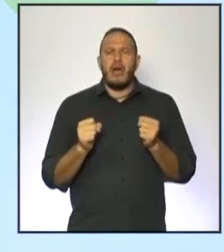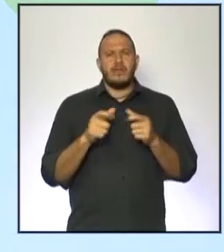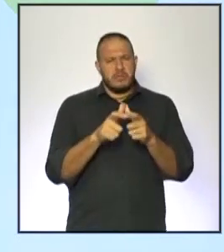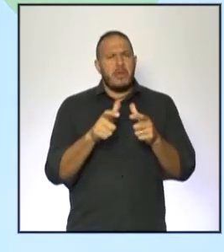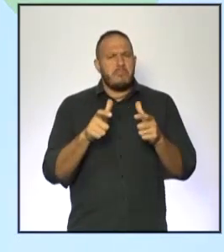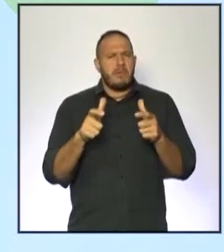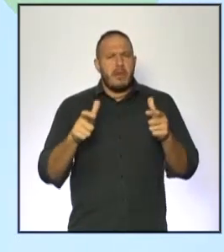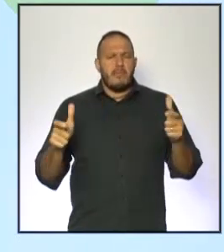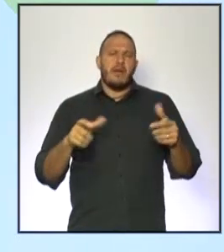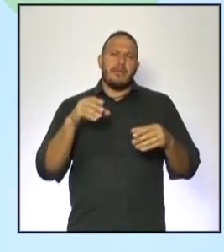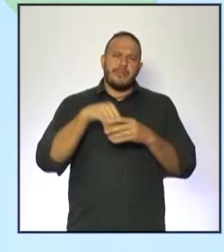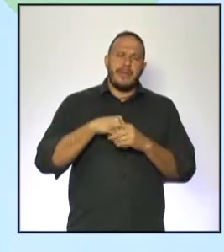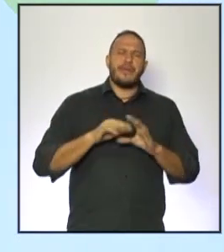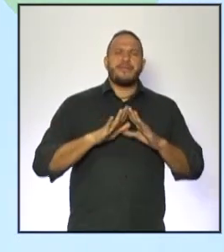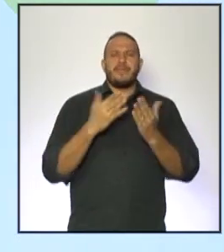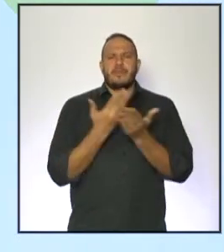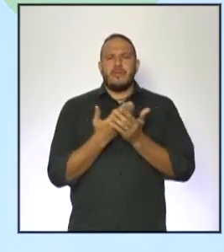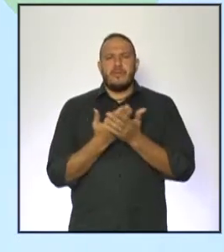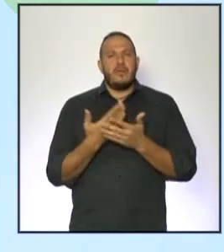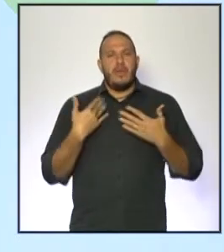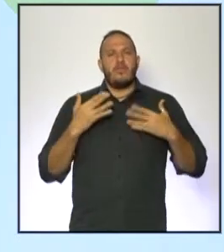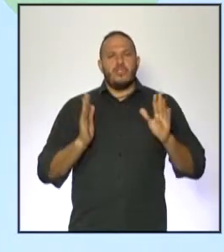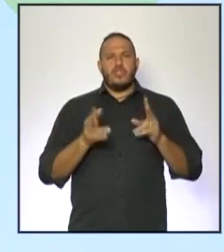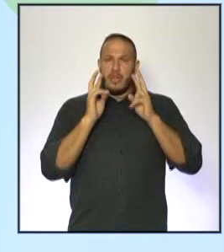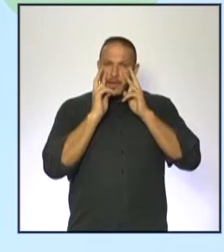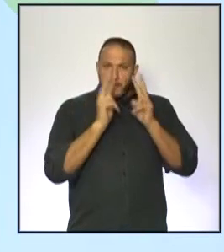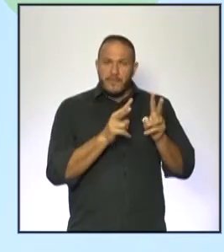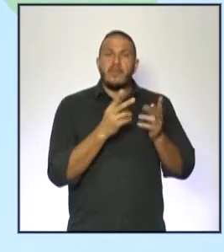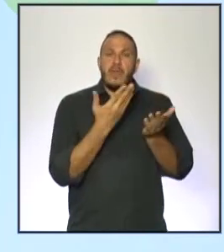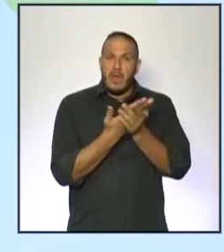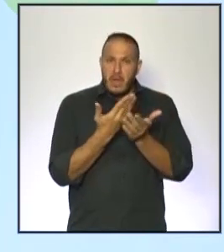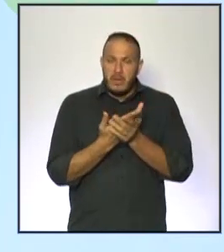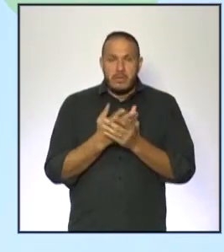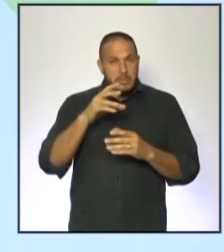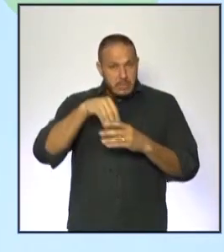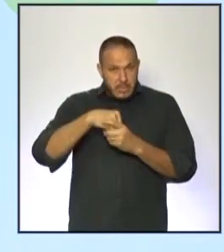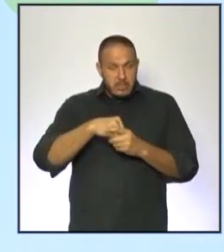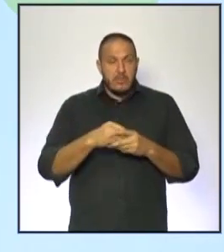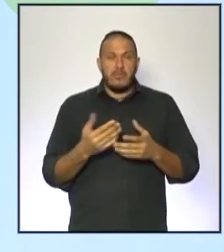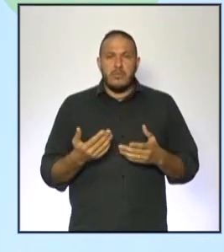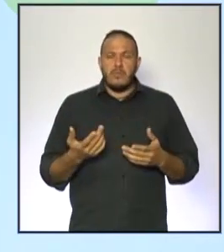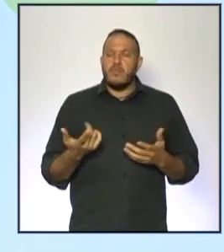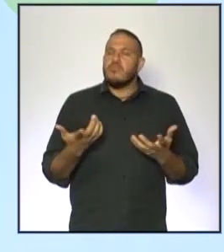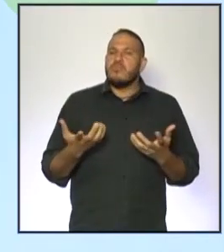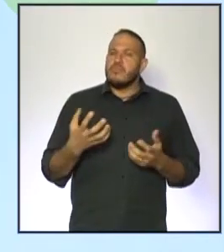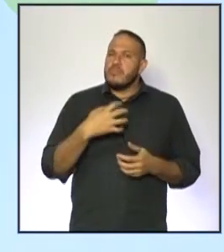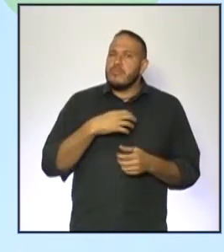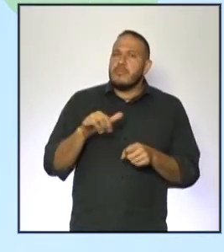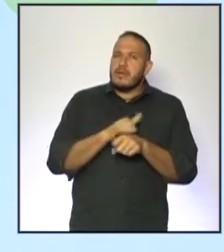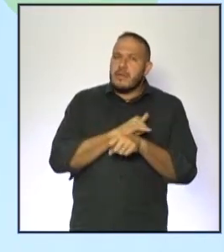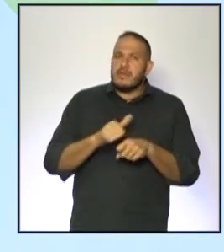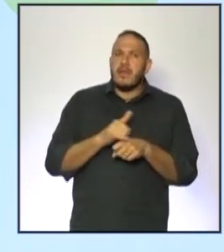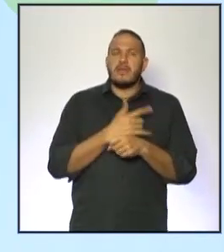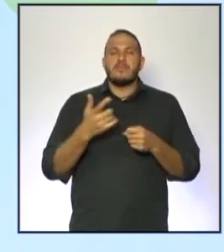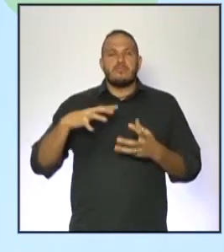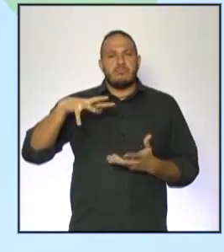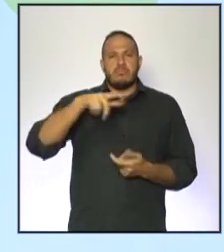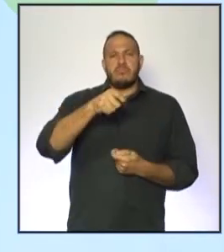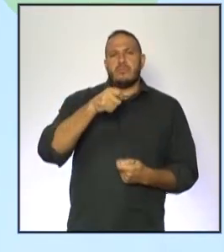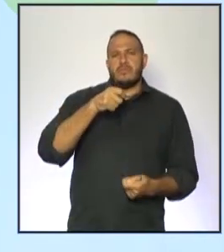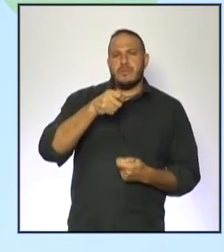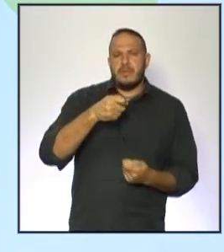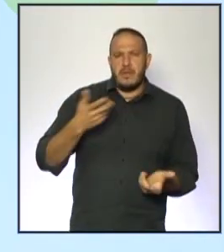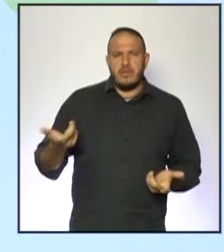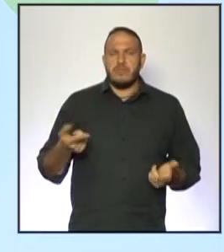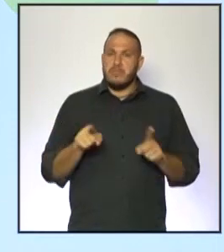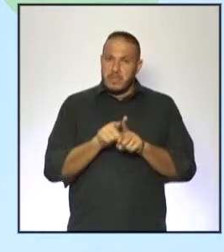para dentro da escola. Eu já vi alunos criando dentro de um grêmio uma fonte de sustentabilidade.